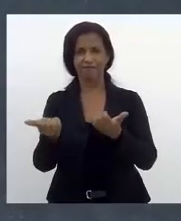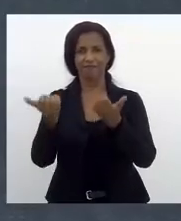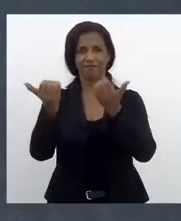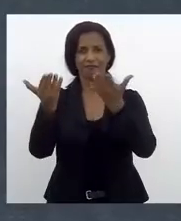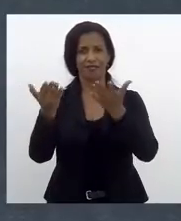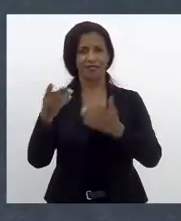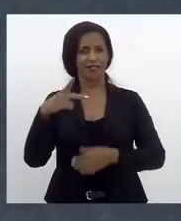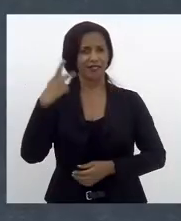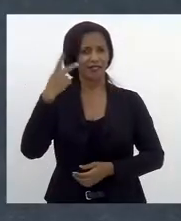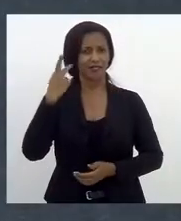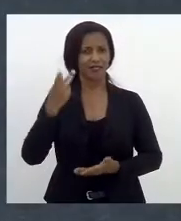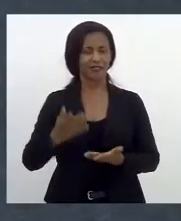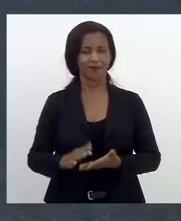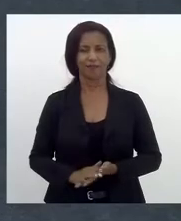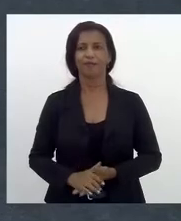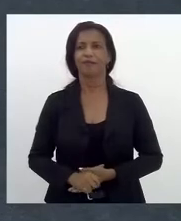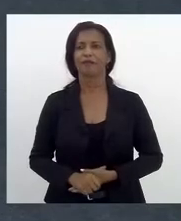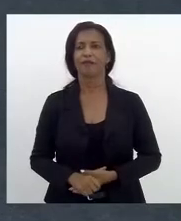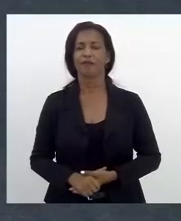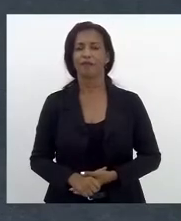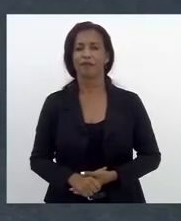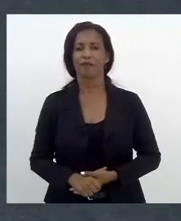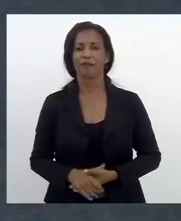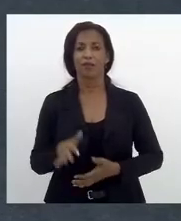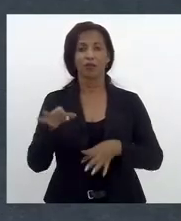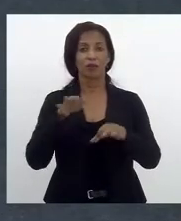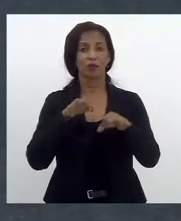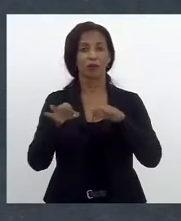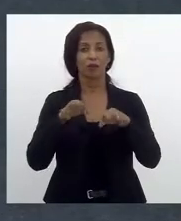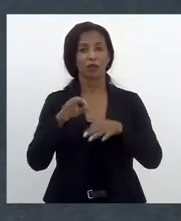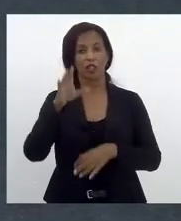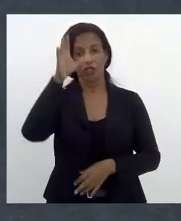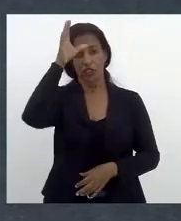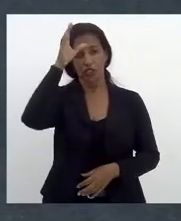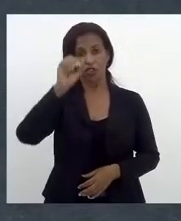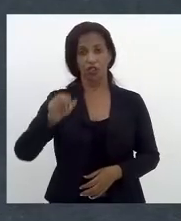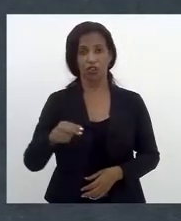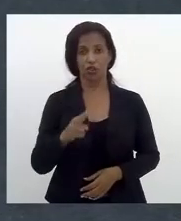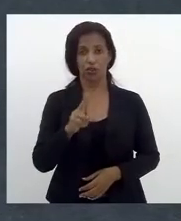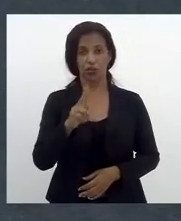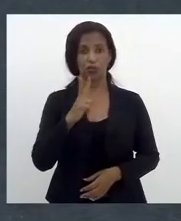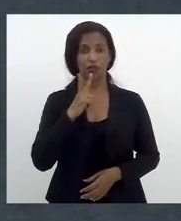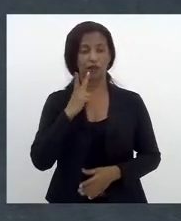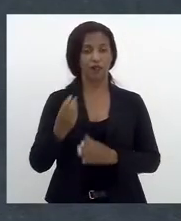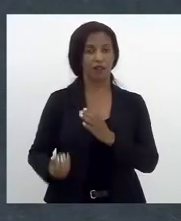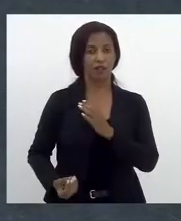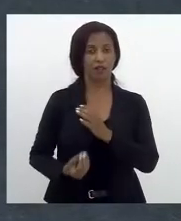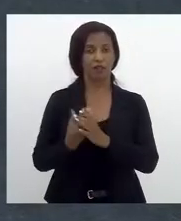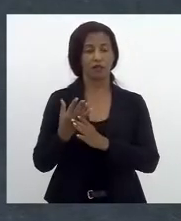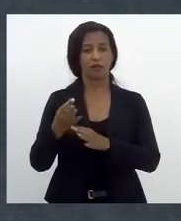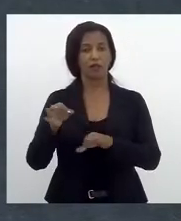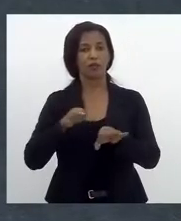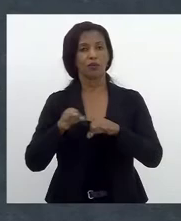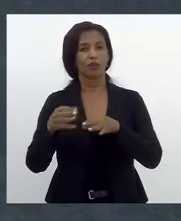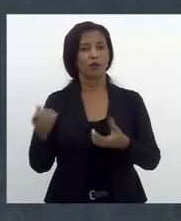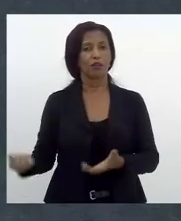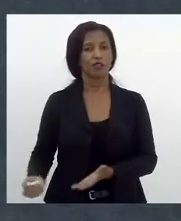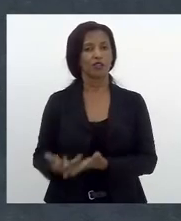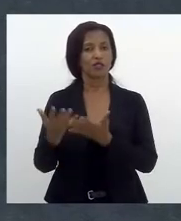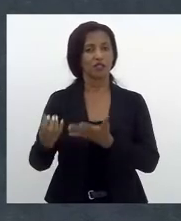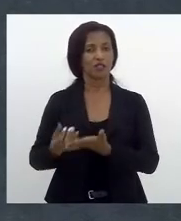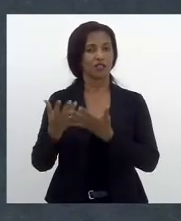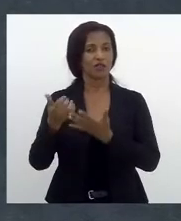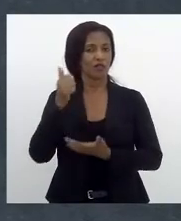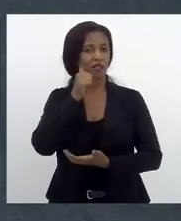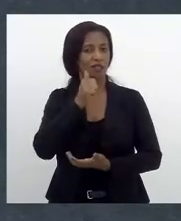parlamento. Obrigada. E sobre o projeto da deputada Tia Ju, que dispõe sobre a criação do Programa Estadual de Incentivo ao Protagonismo